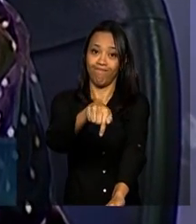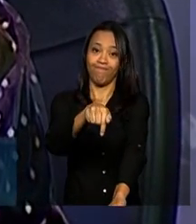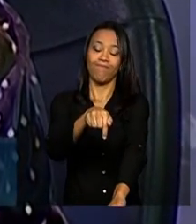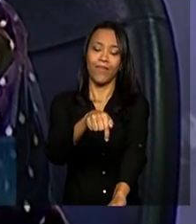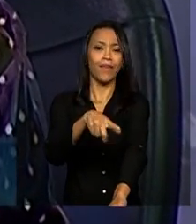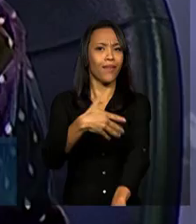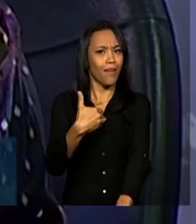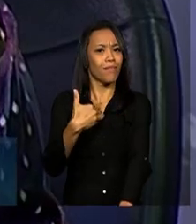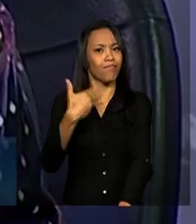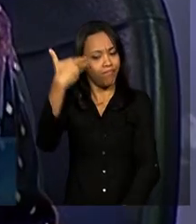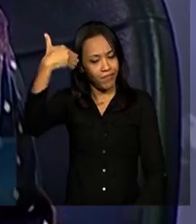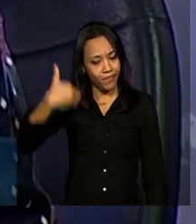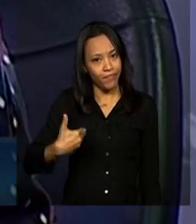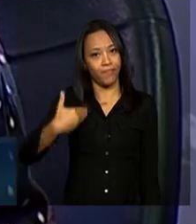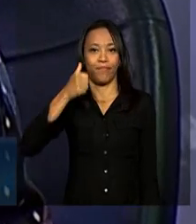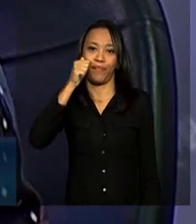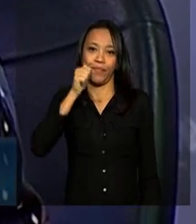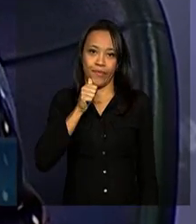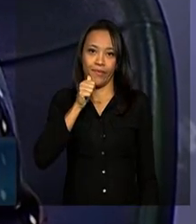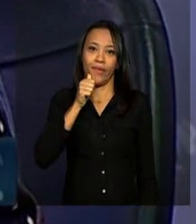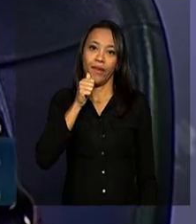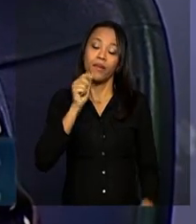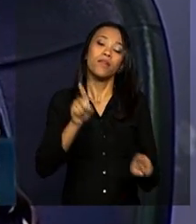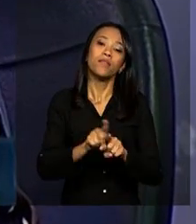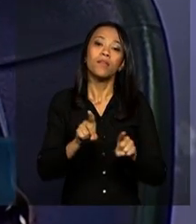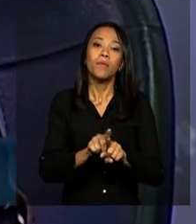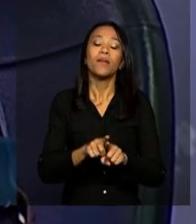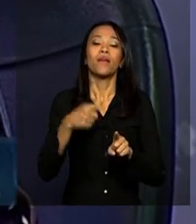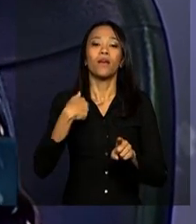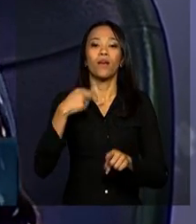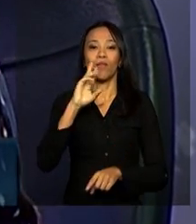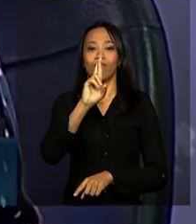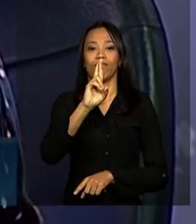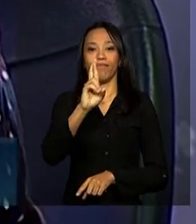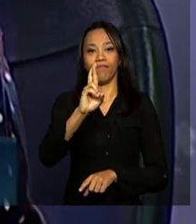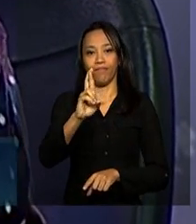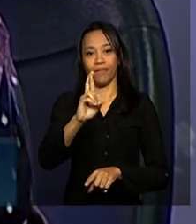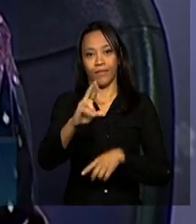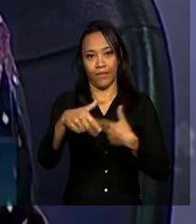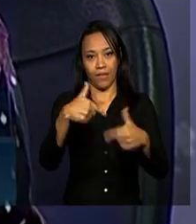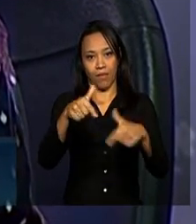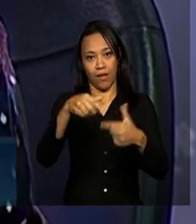como mulher e como titular da pasta de Política para as Mulheres,